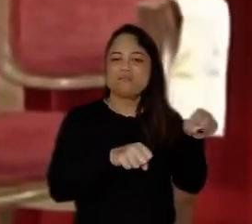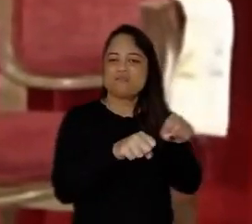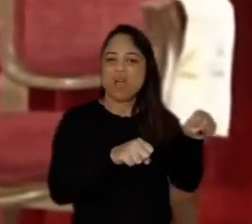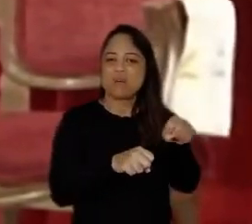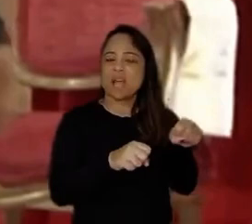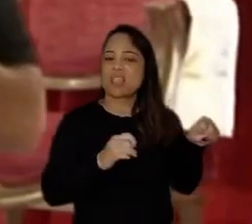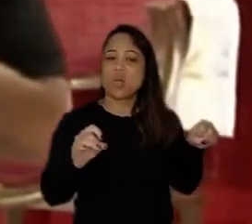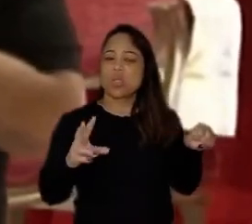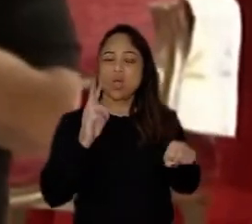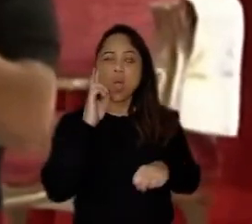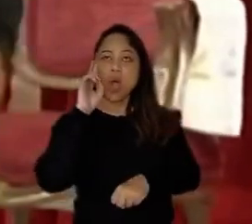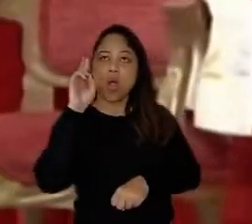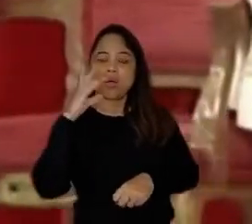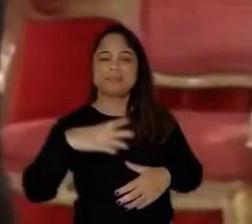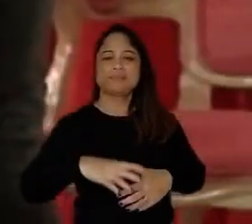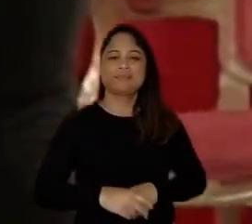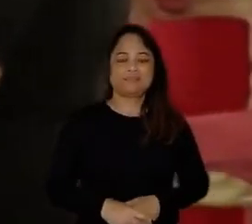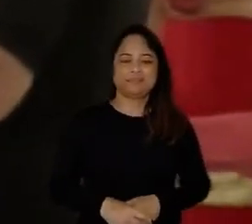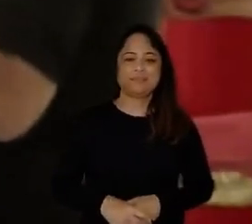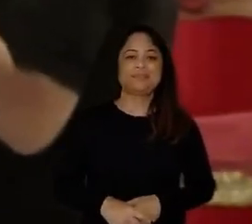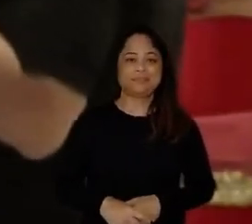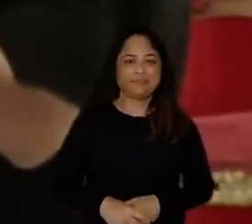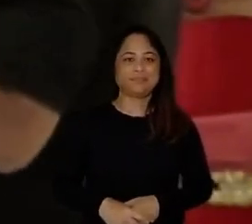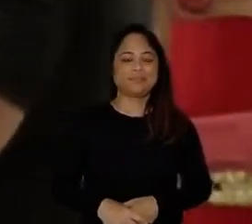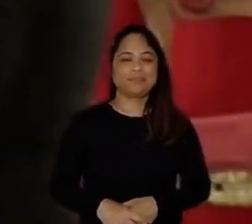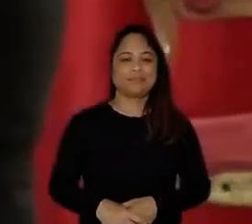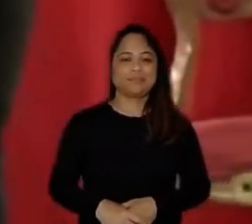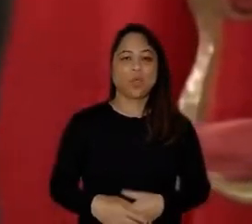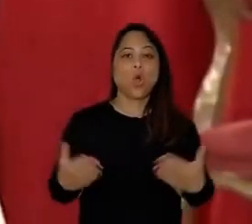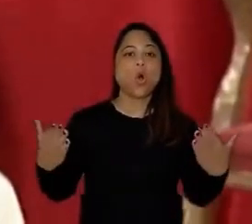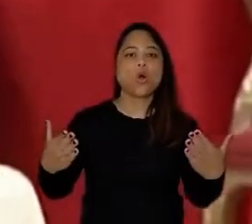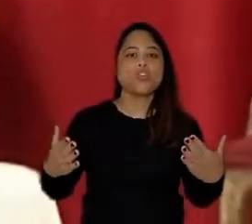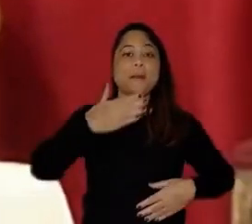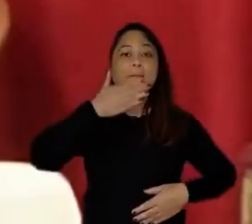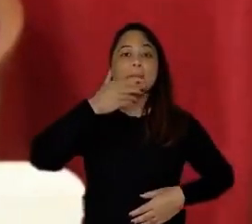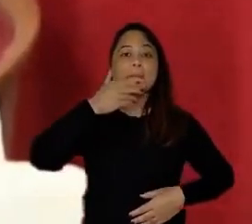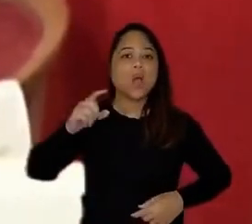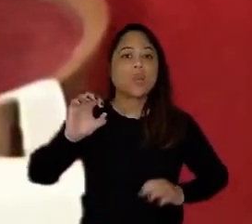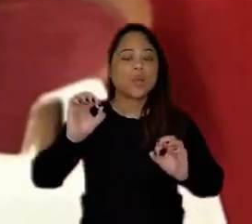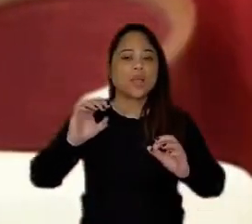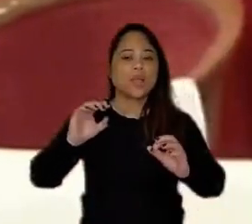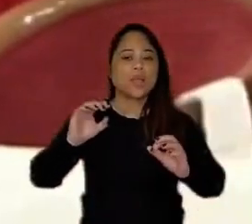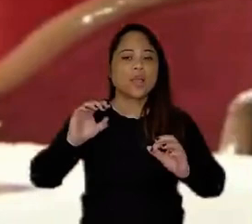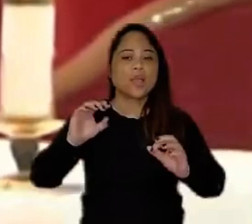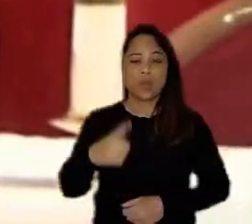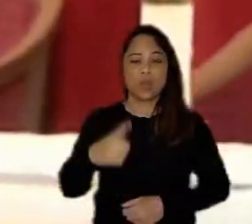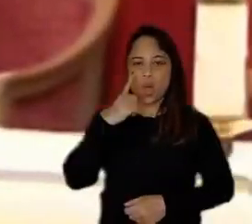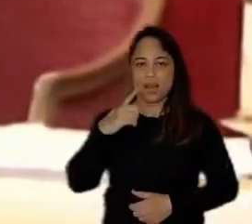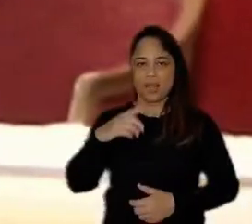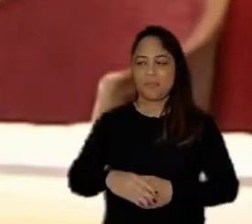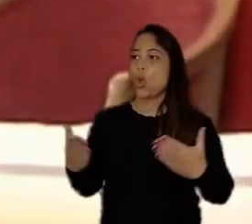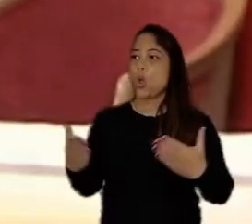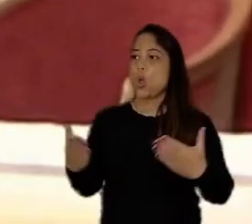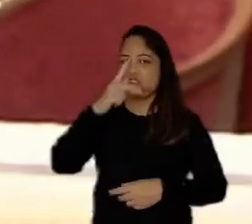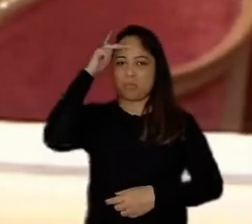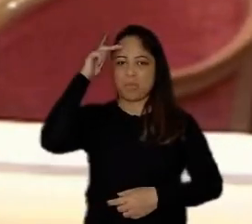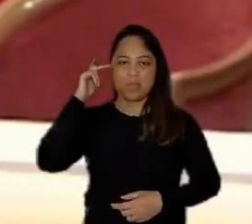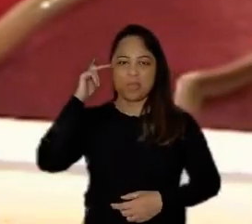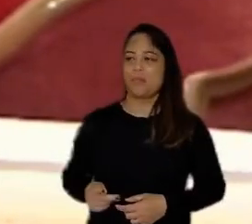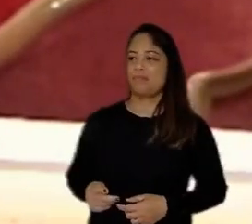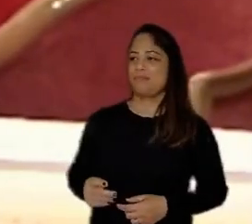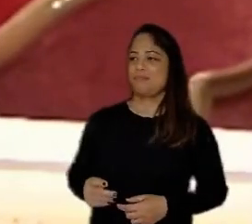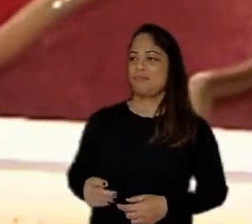tem. Por que é mais fácil você conhecer hoje, beijar amanhã e daqui 3 meses ir morar junto? Porque não precisa de